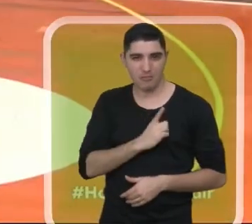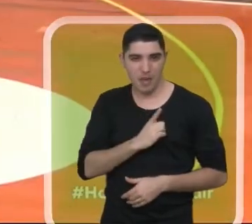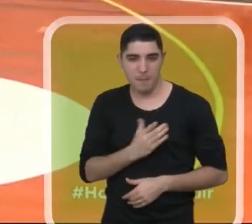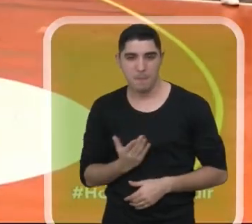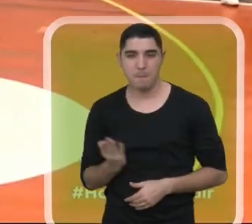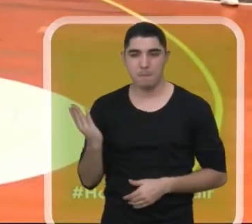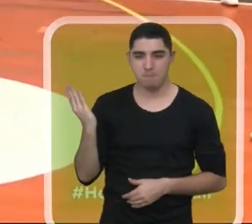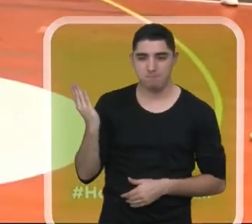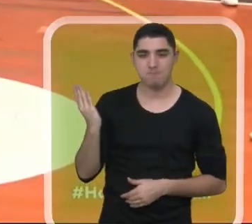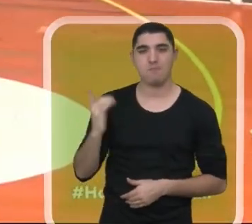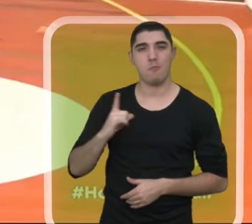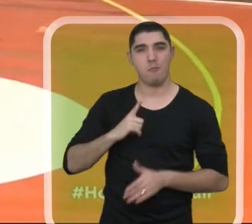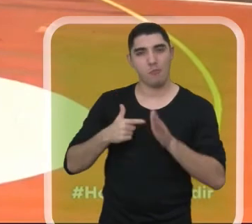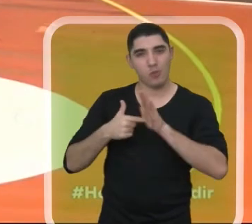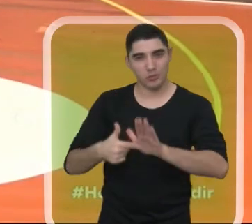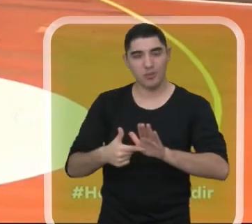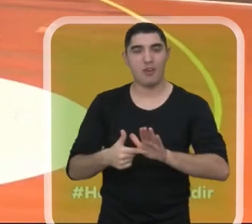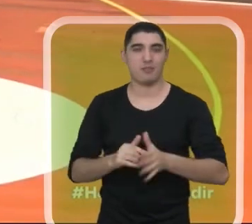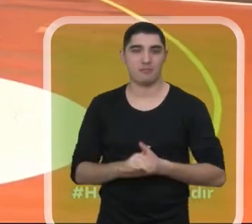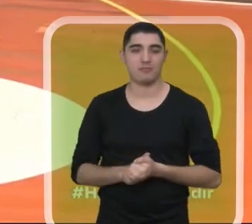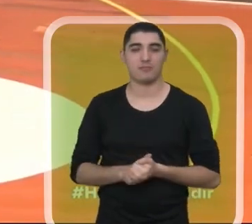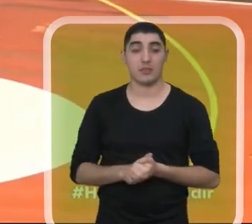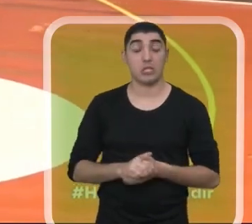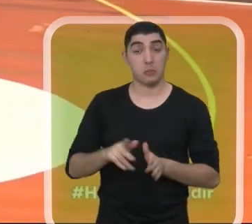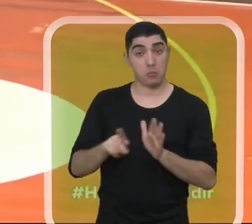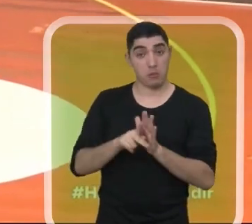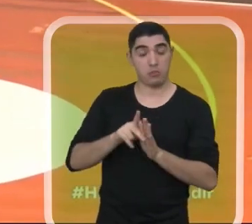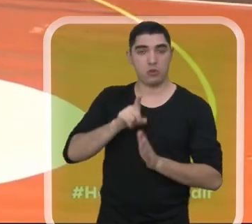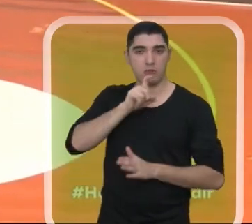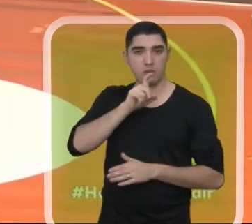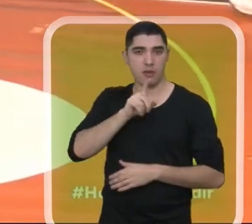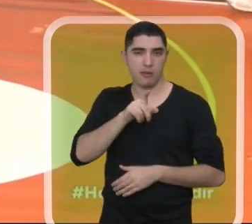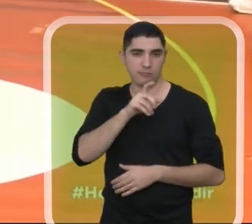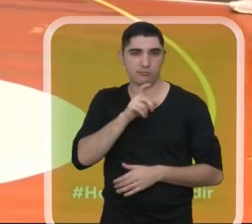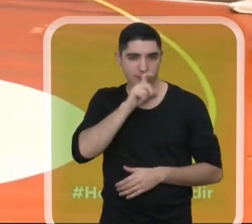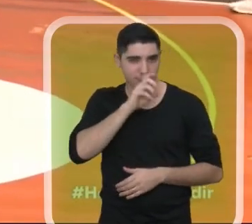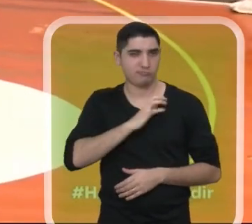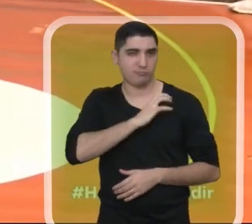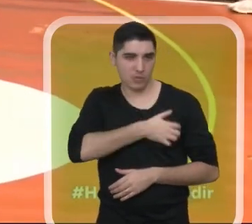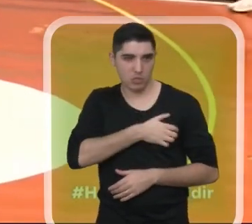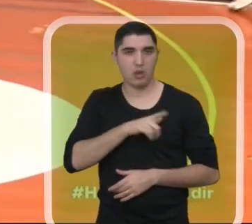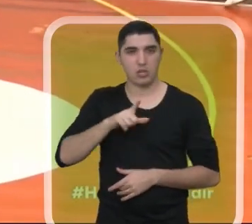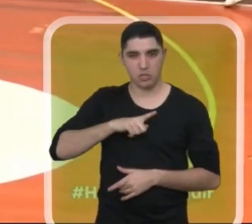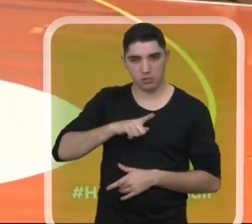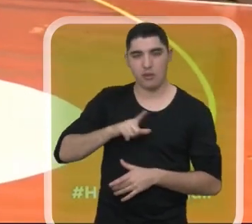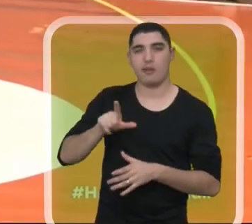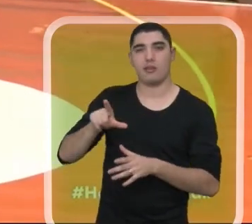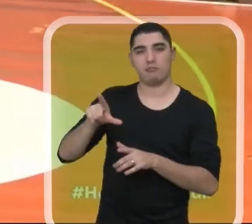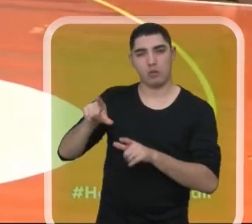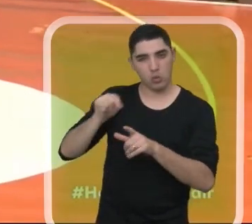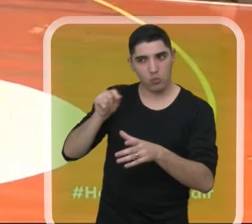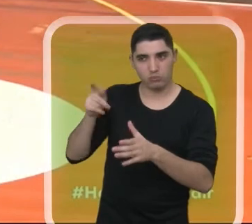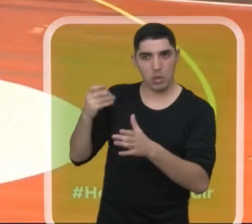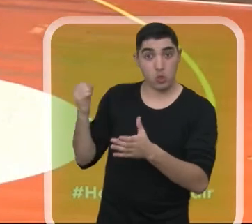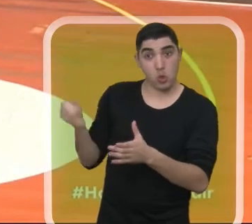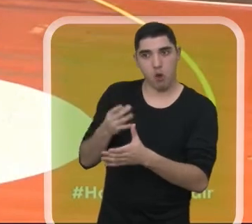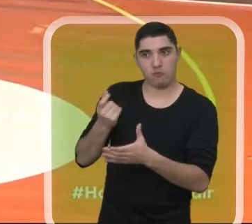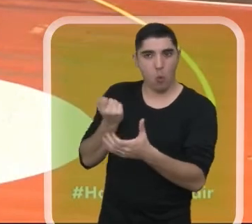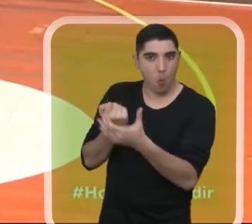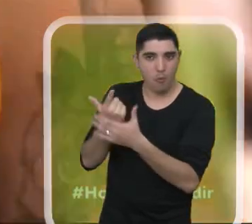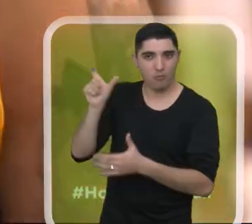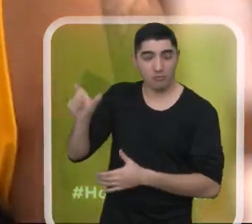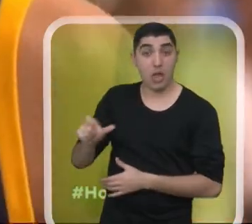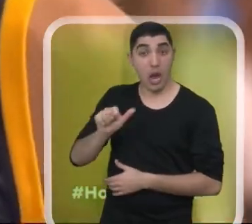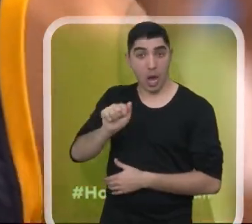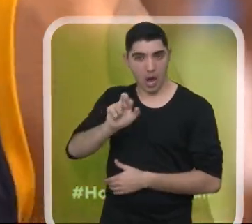Arthur Pecos, contratado pelo São José, foi muito bem. E a diretoria também do São José, o Arthur Pecos tem